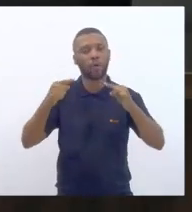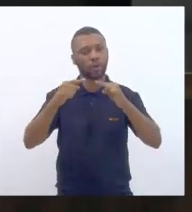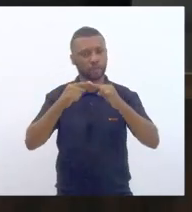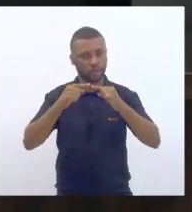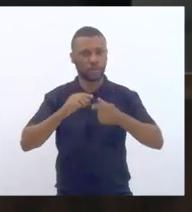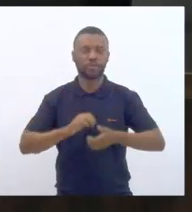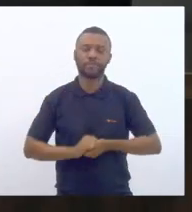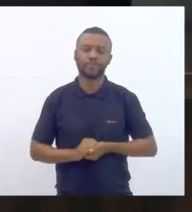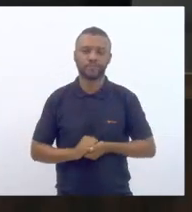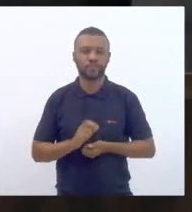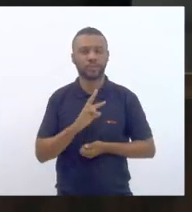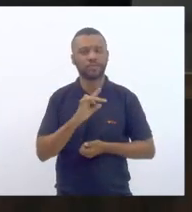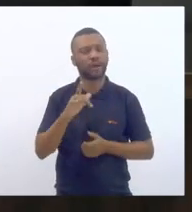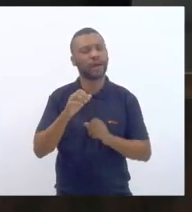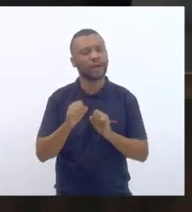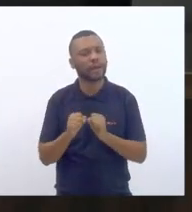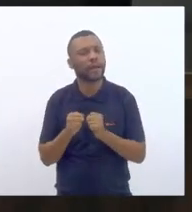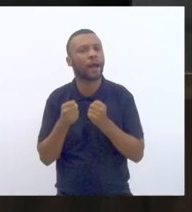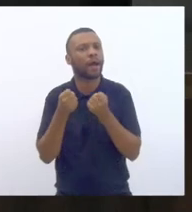vamos garantir